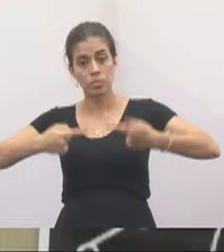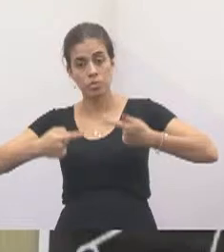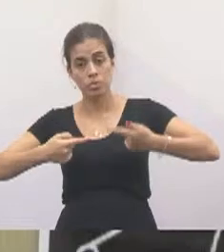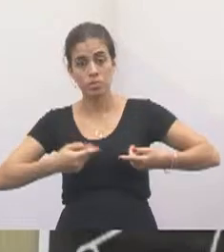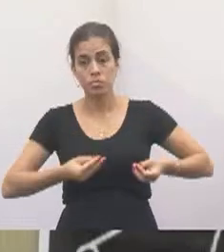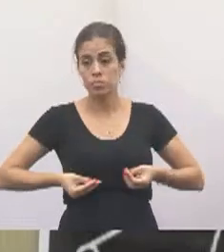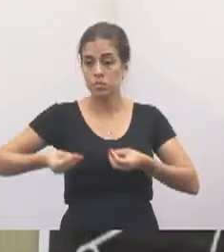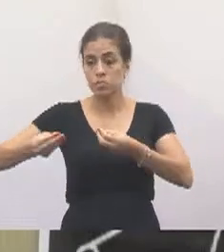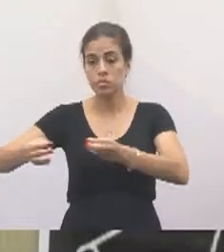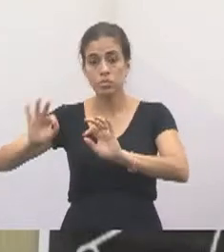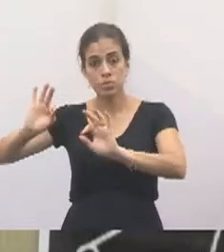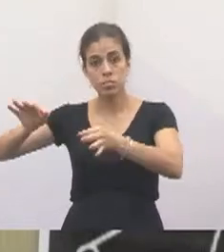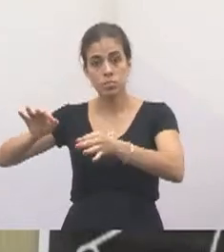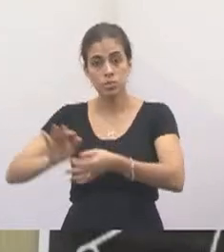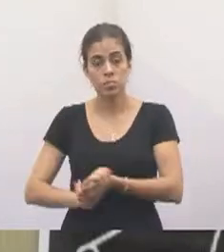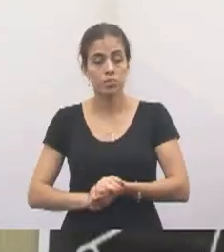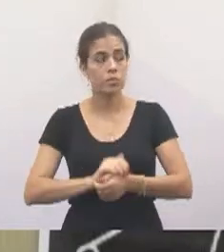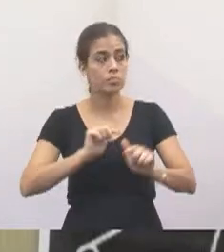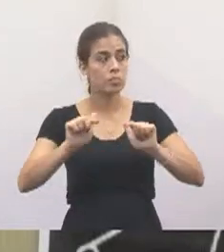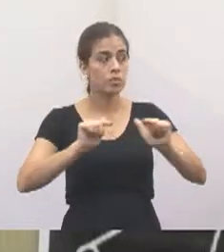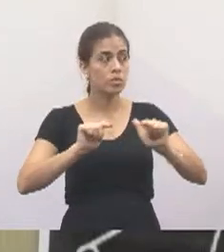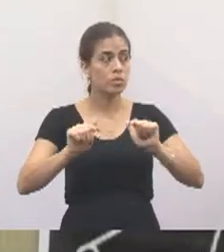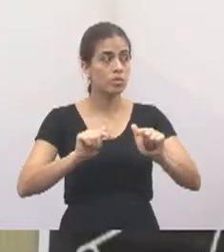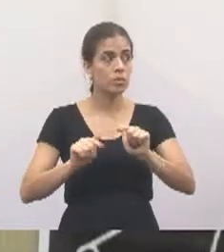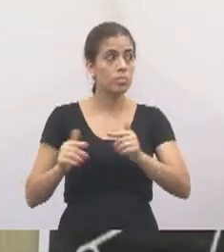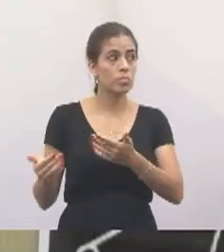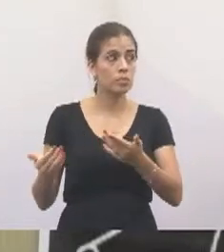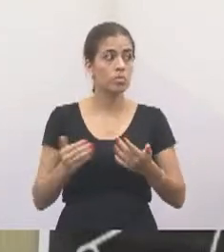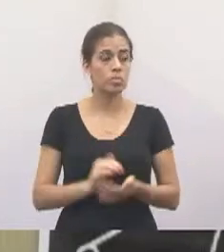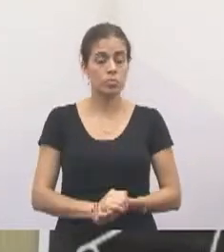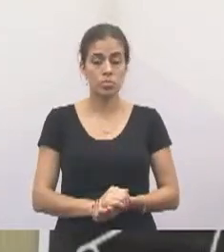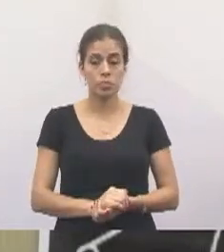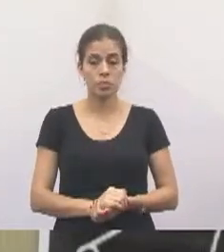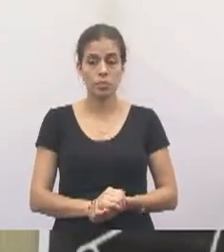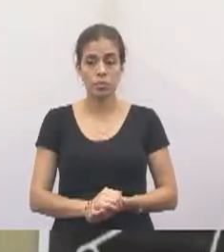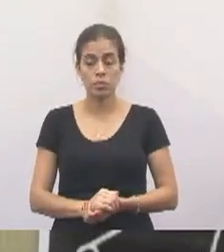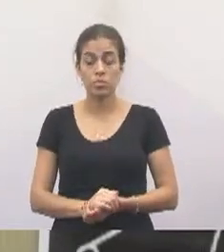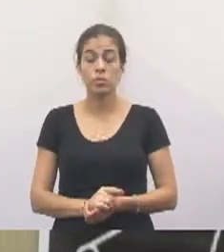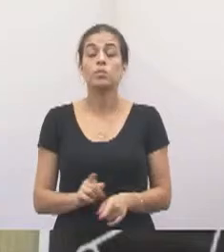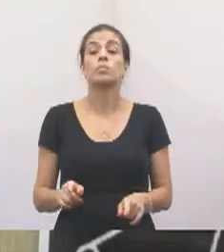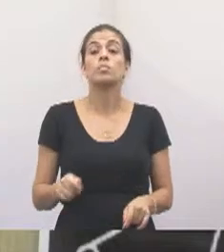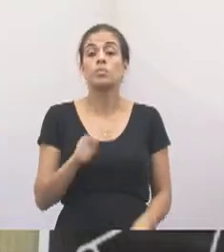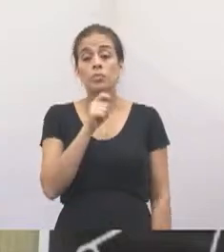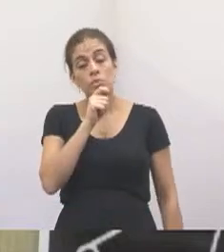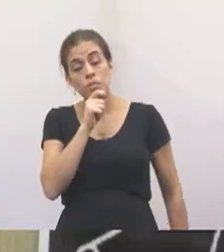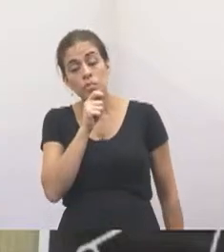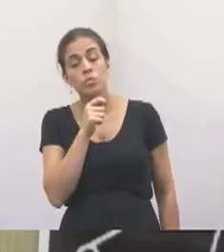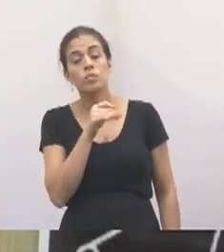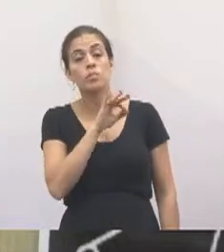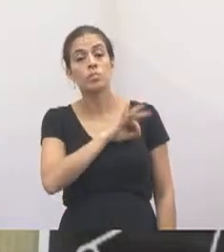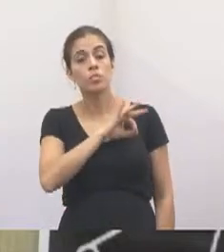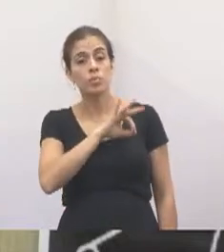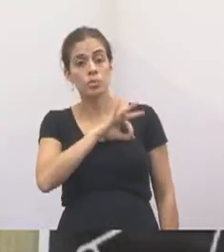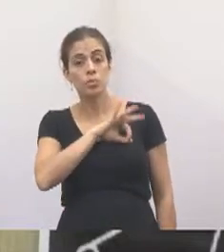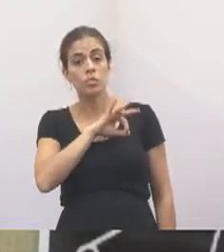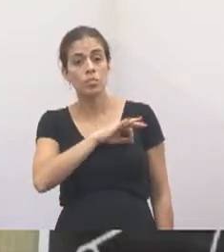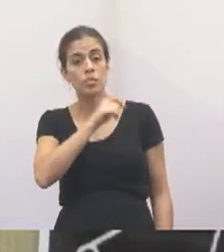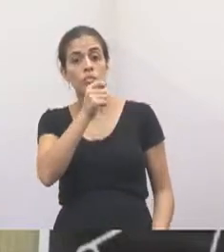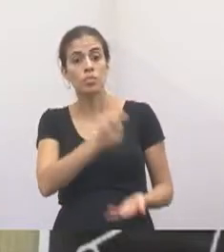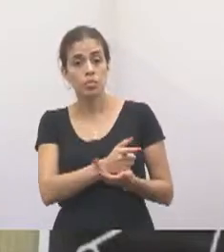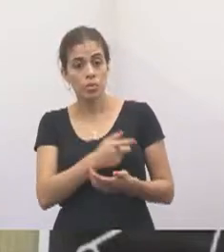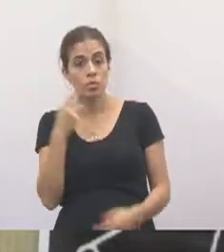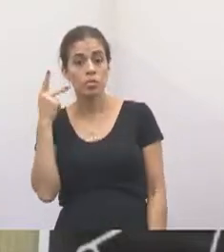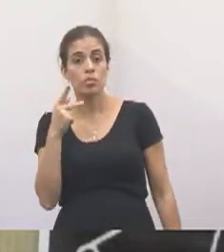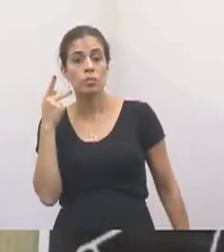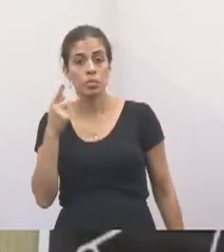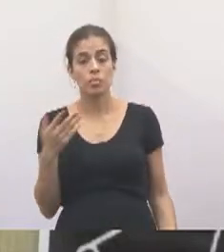Retribuição condizente pelo exercício seu munus público cabe ainda o registro que o valor de subsídio pago aos senhores